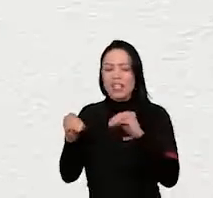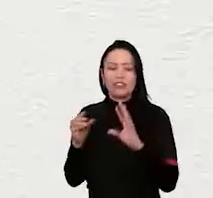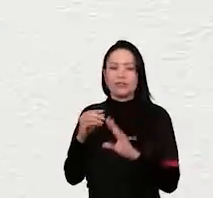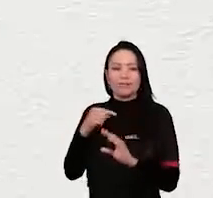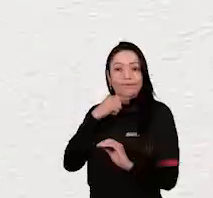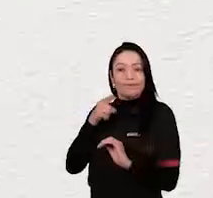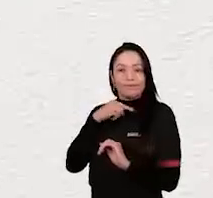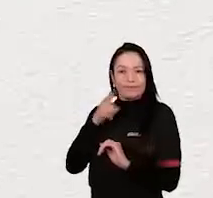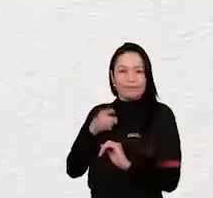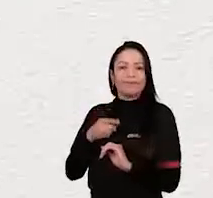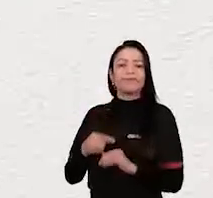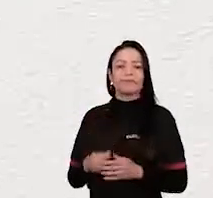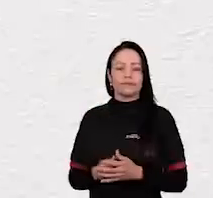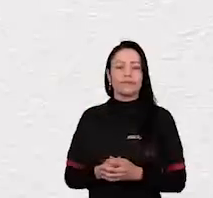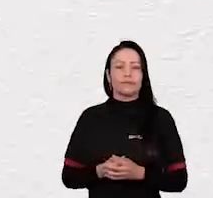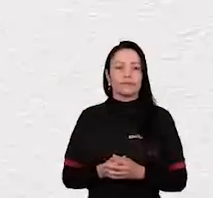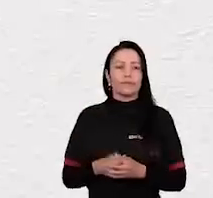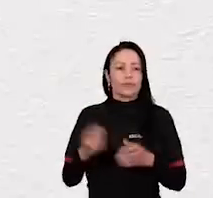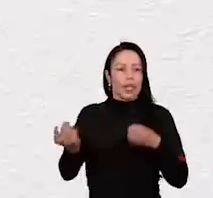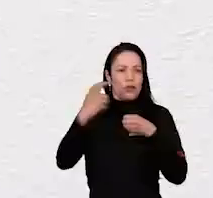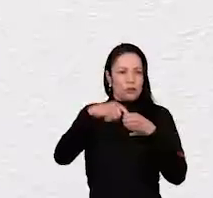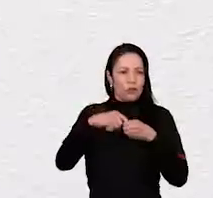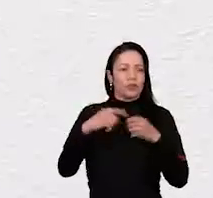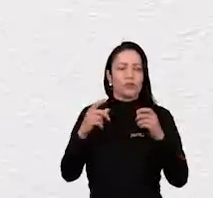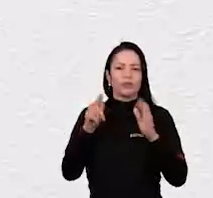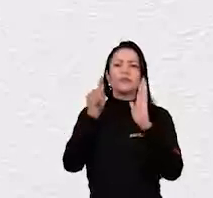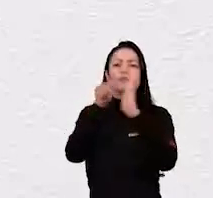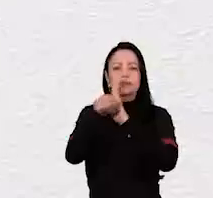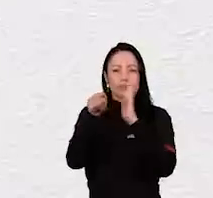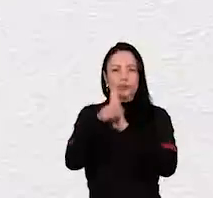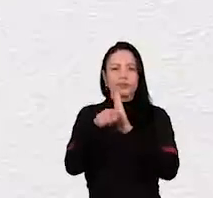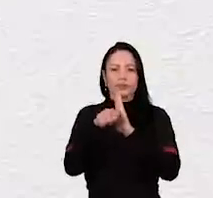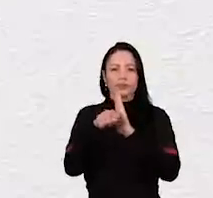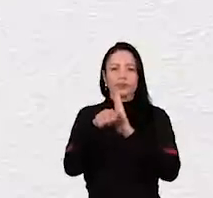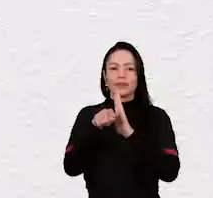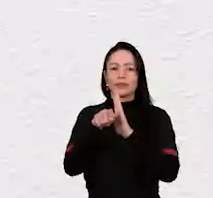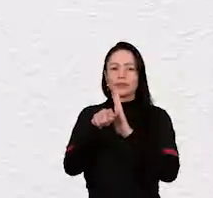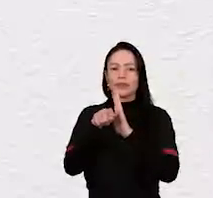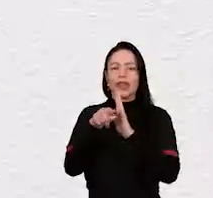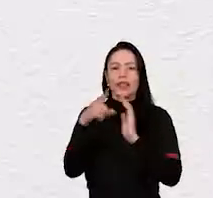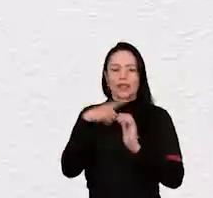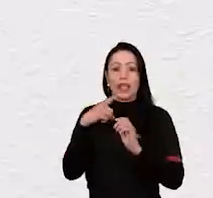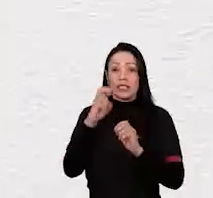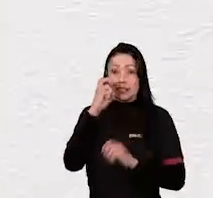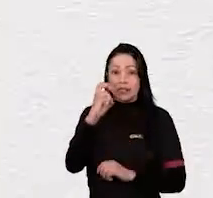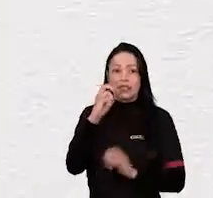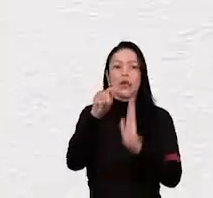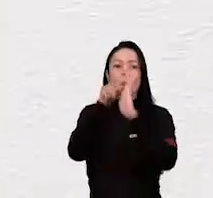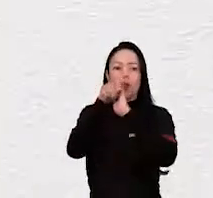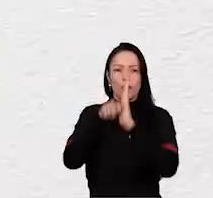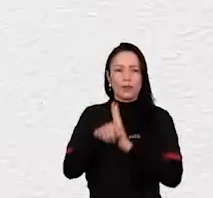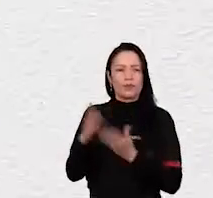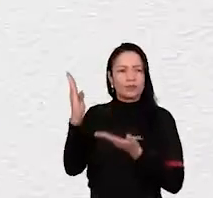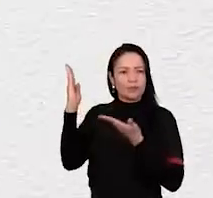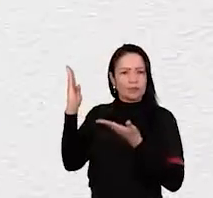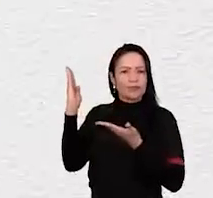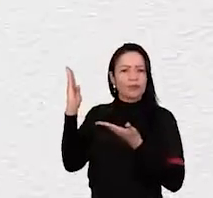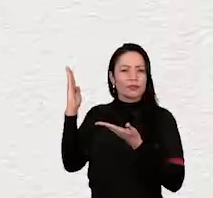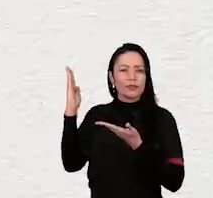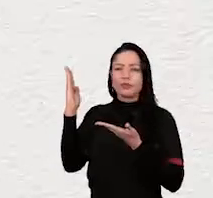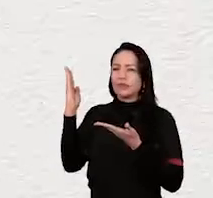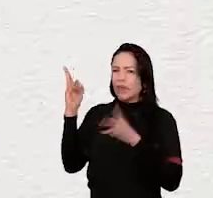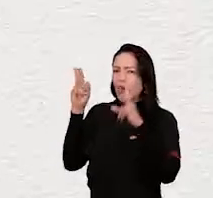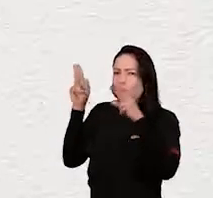direito. E aí, eu volto à mesma pergunta de sempre. Nós continuamos com os 5 exames aqui, e nesse